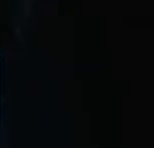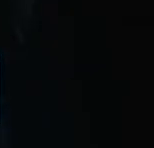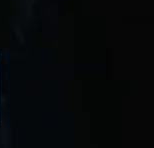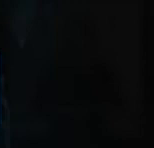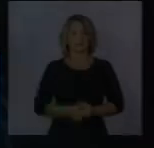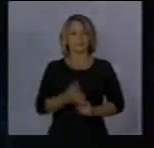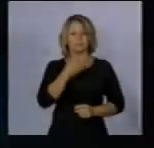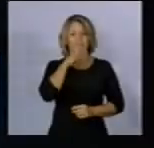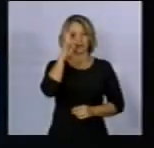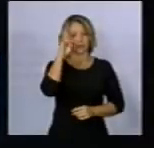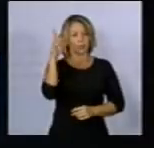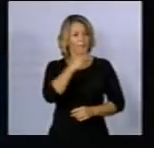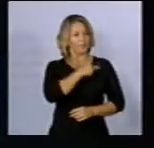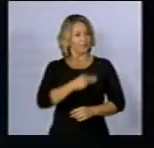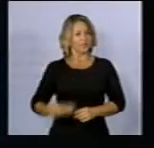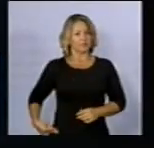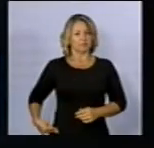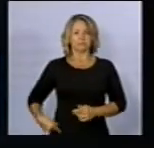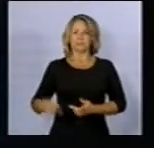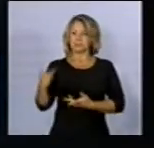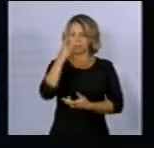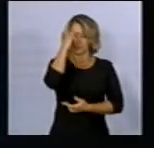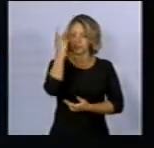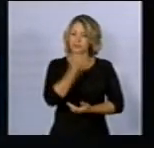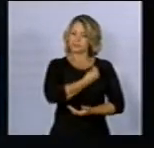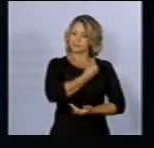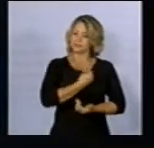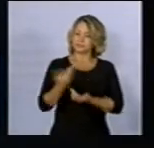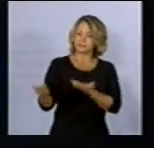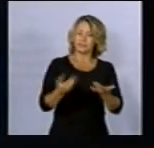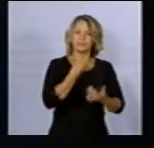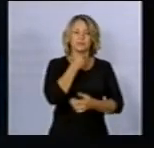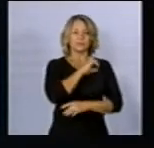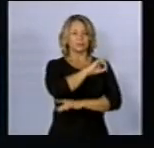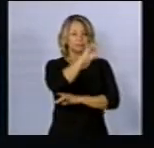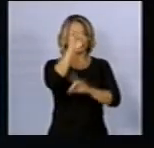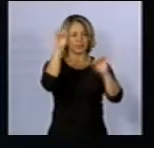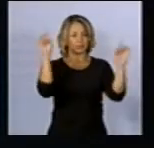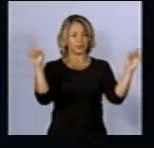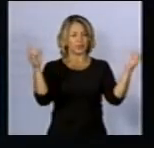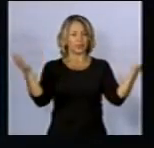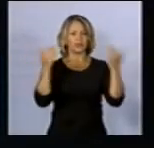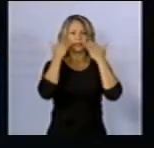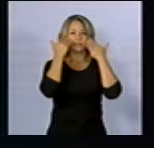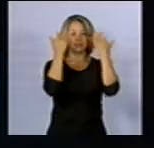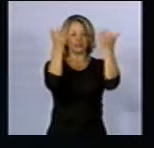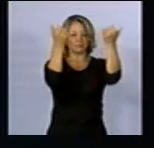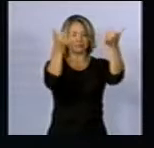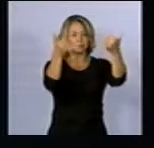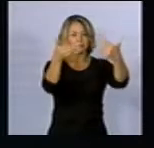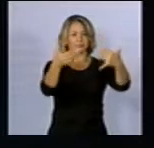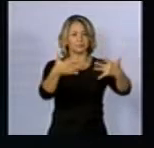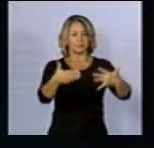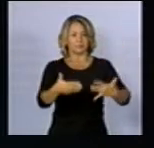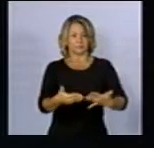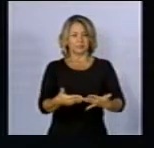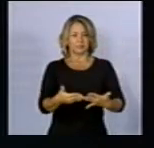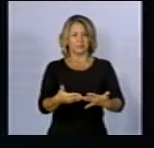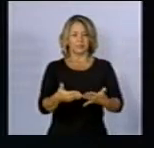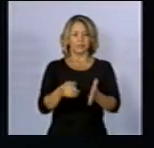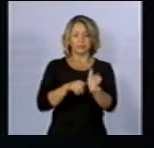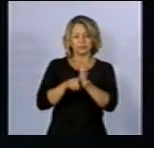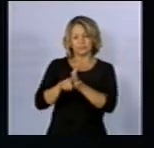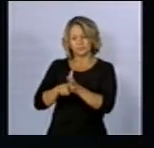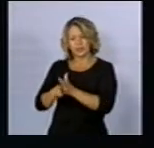Senhor ministro, senhoras e senhores presentes, bom dia. Essa apresentação, nós estaremos